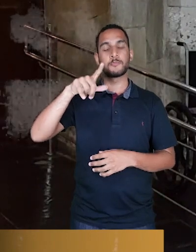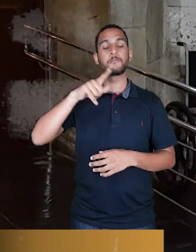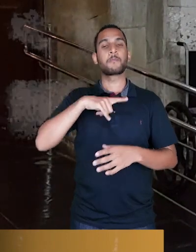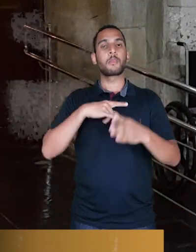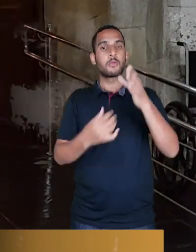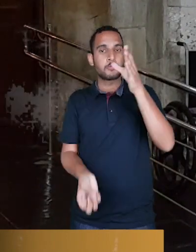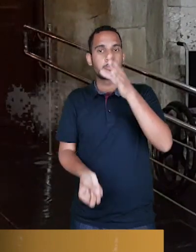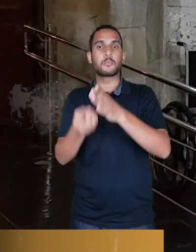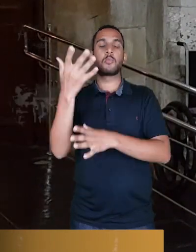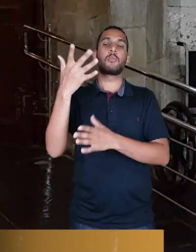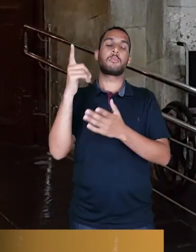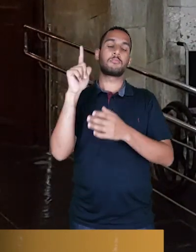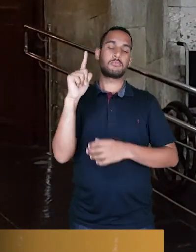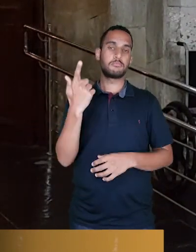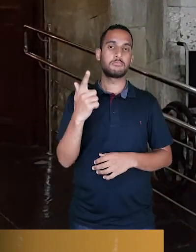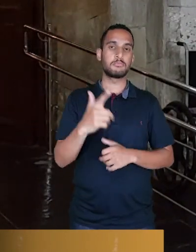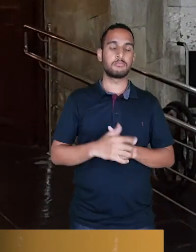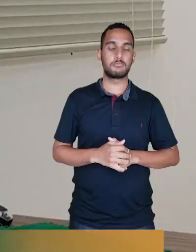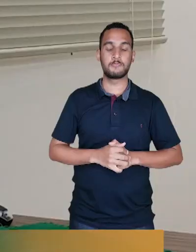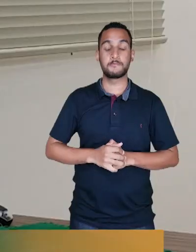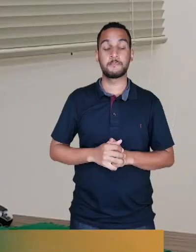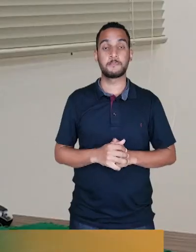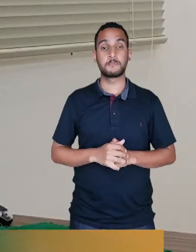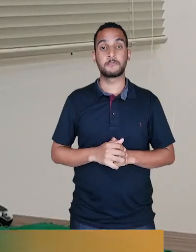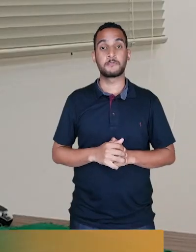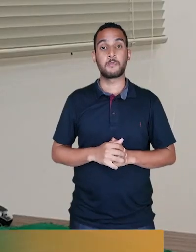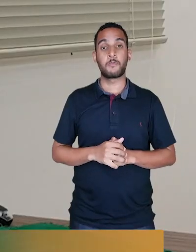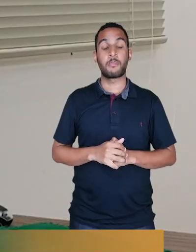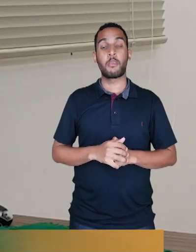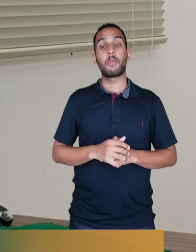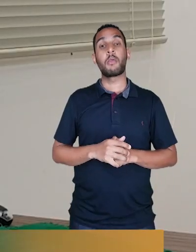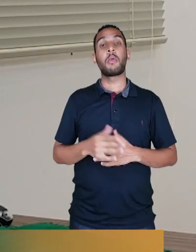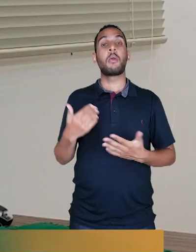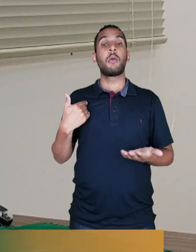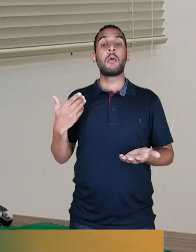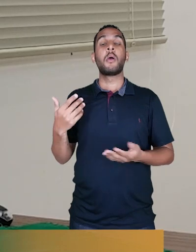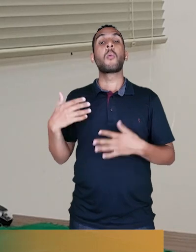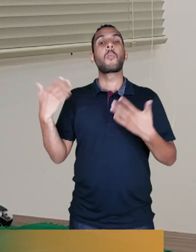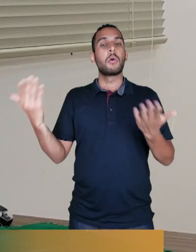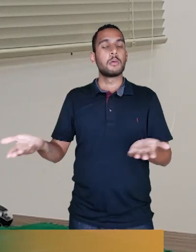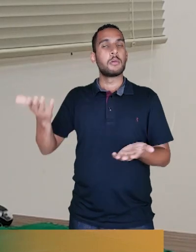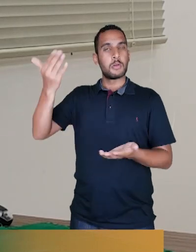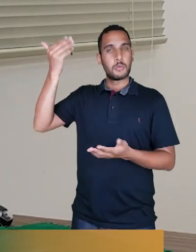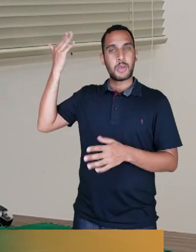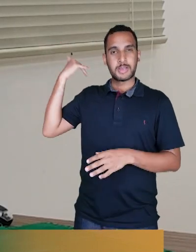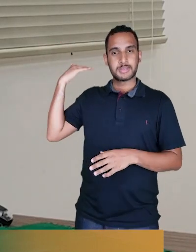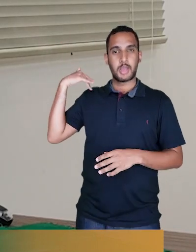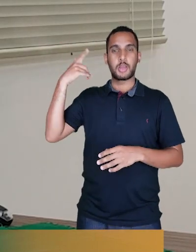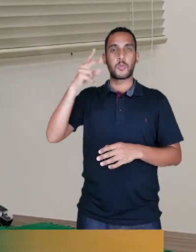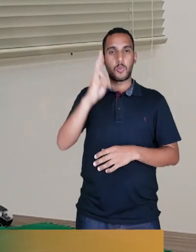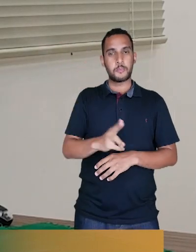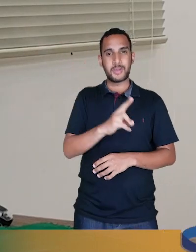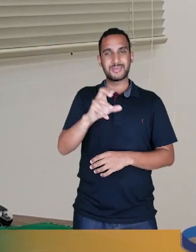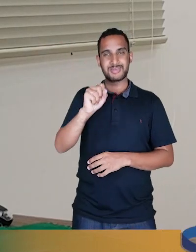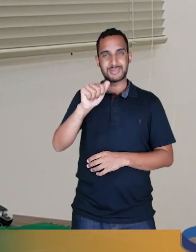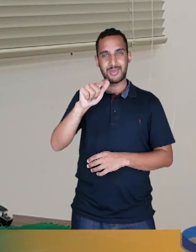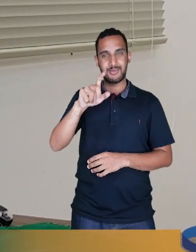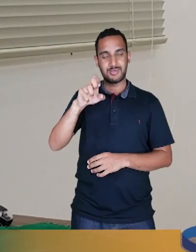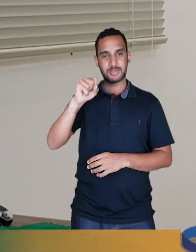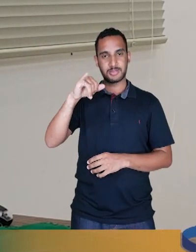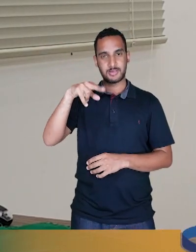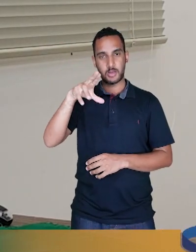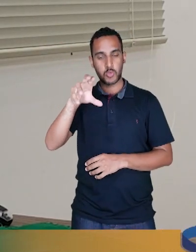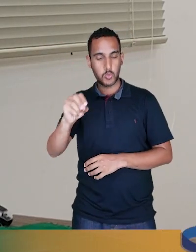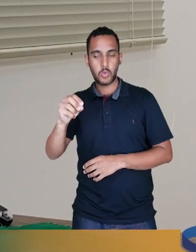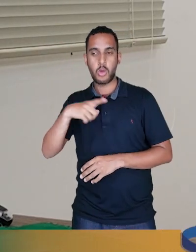da comissão de fundação de goiânia a presença dos salesianos aqui em goiás